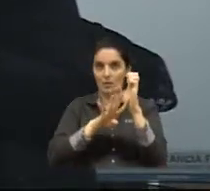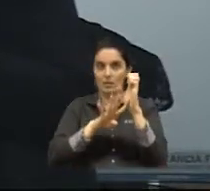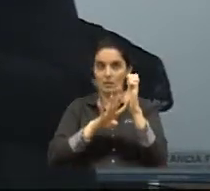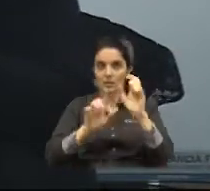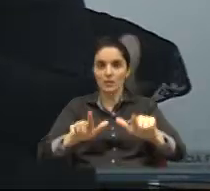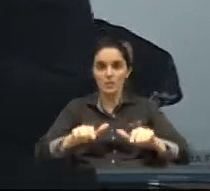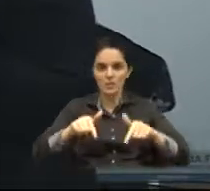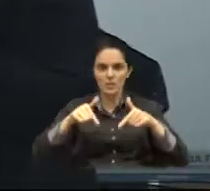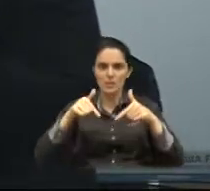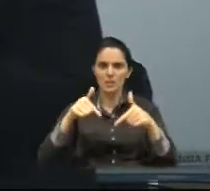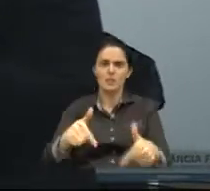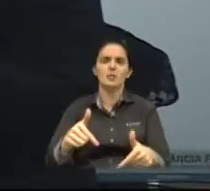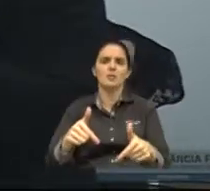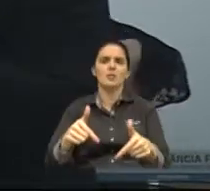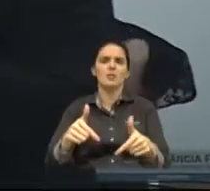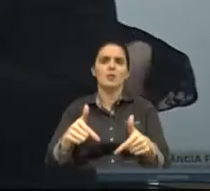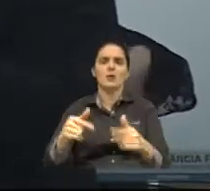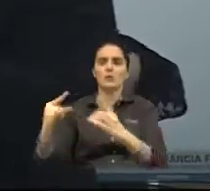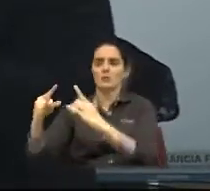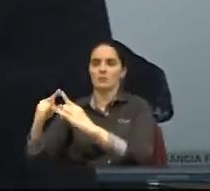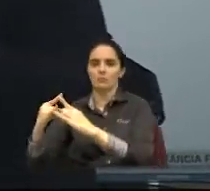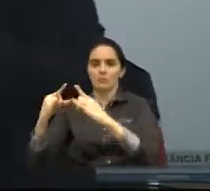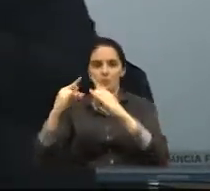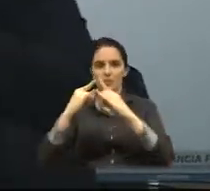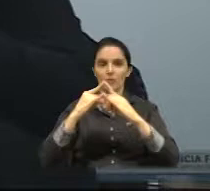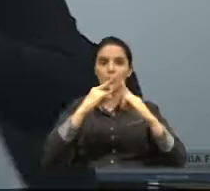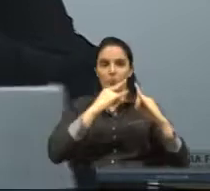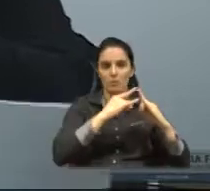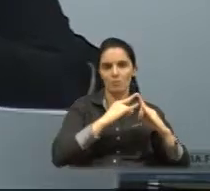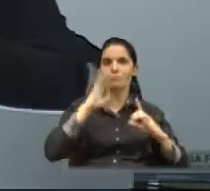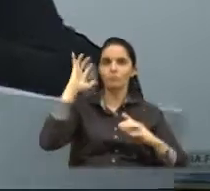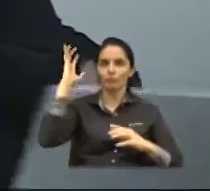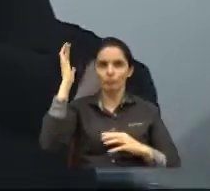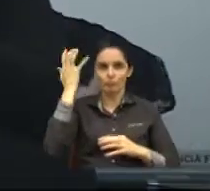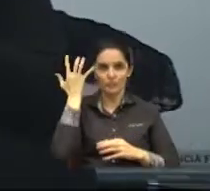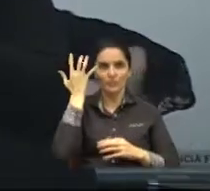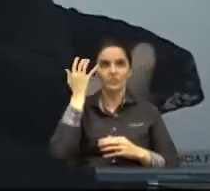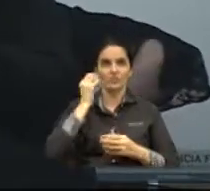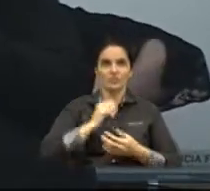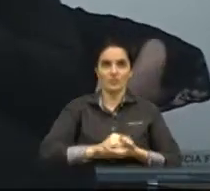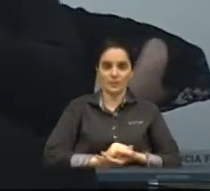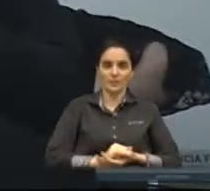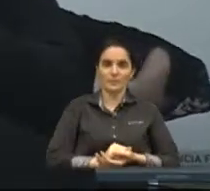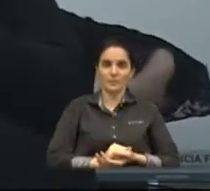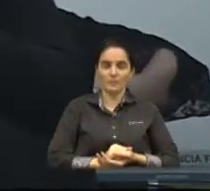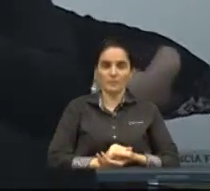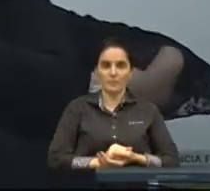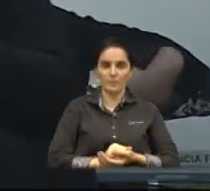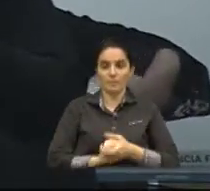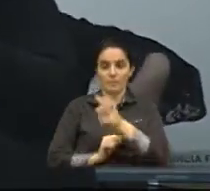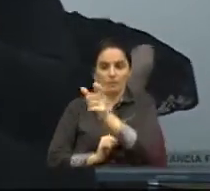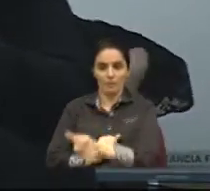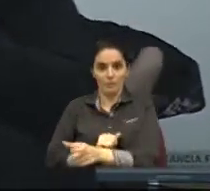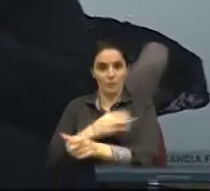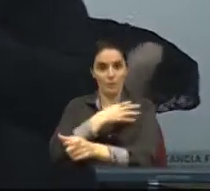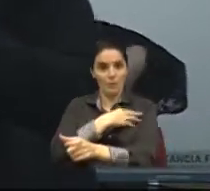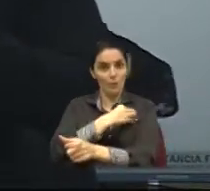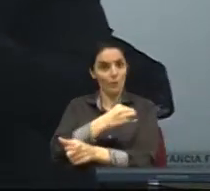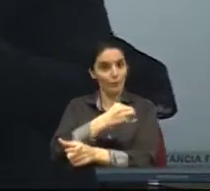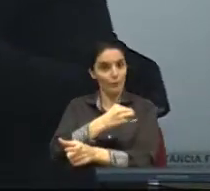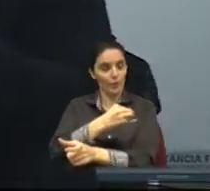empenha para que esses acampamentos ocorram, e na pessoa do seu filho, pastor Ciro